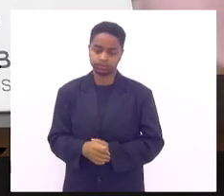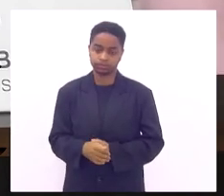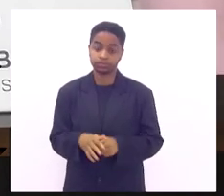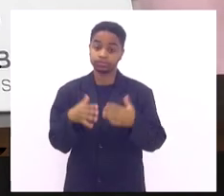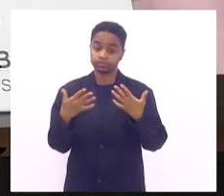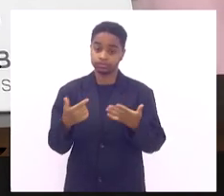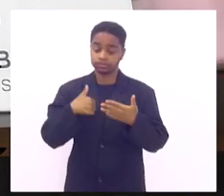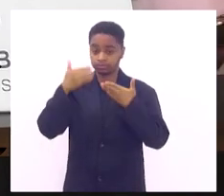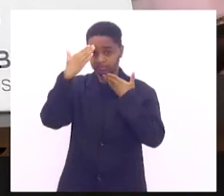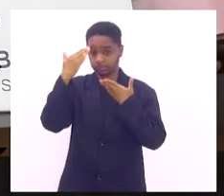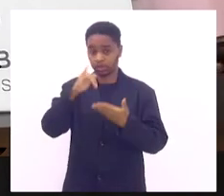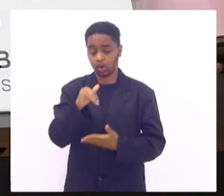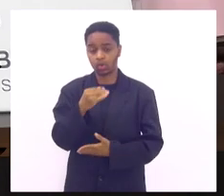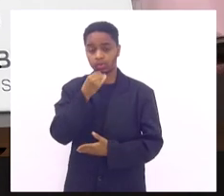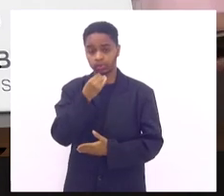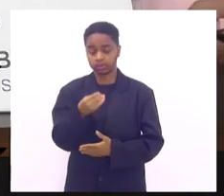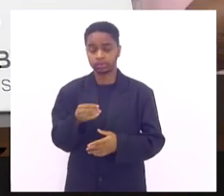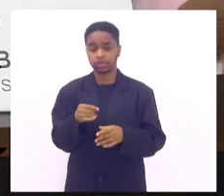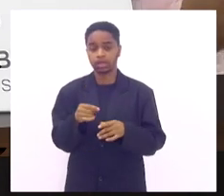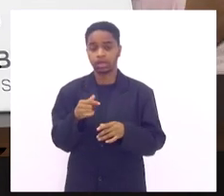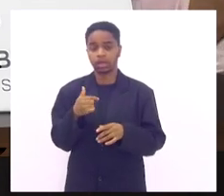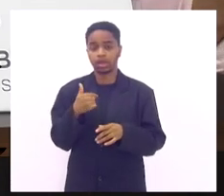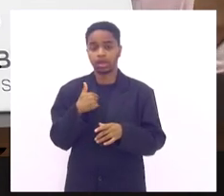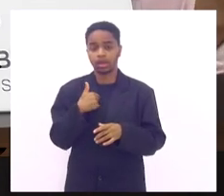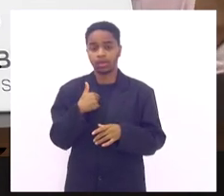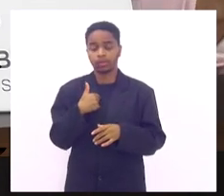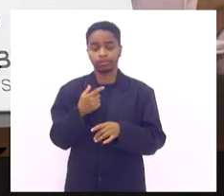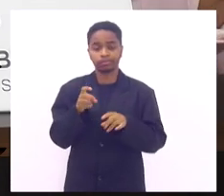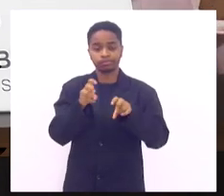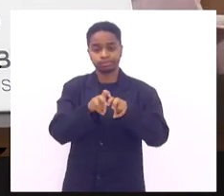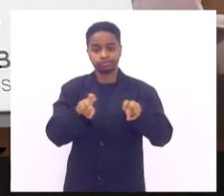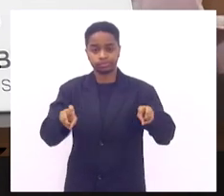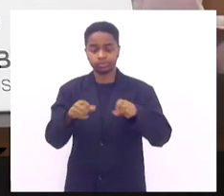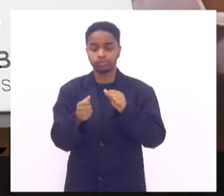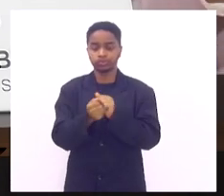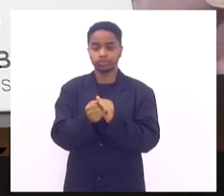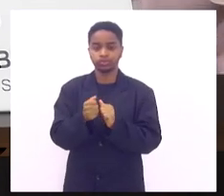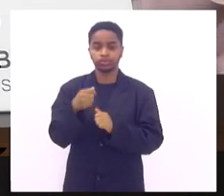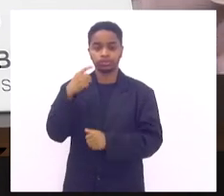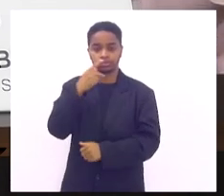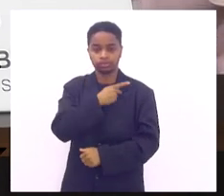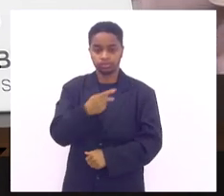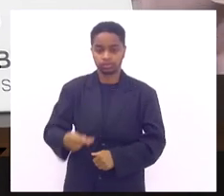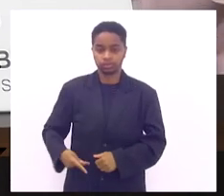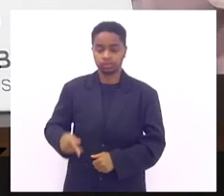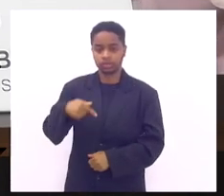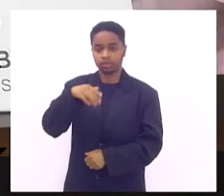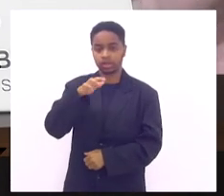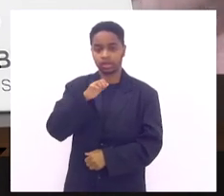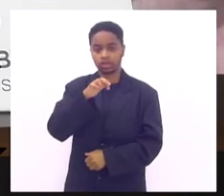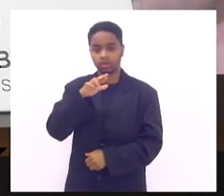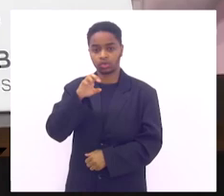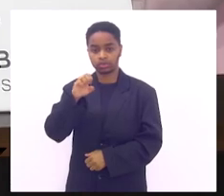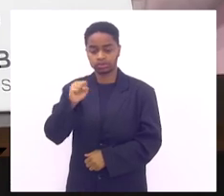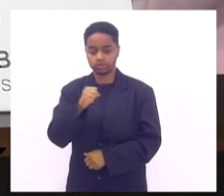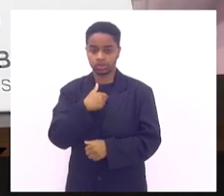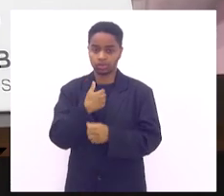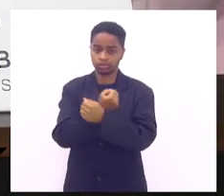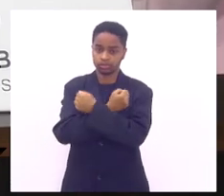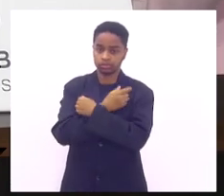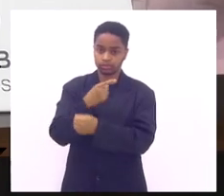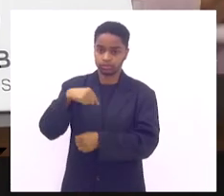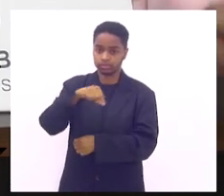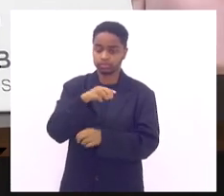eu agradeço aqui a oportunidade de estar compondo essa mesa, em nome do presidente Queiroz, trago um abraço para todos e viva